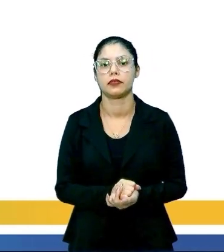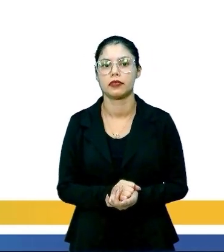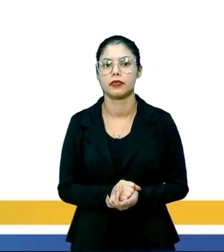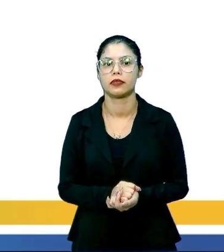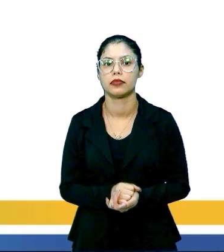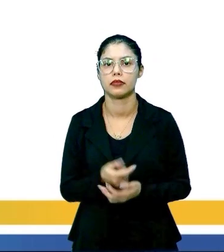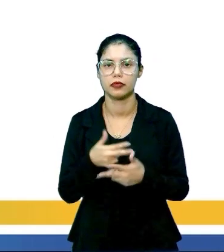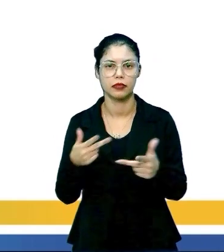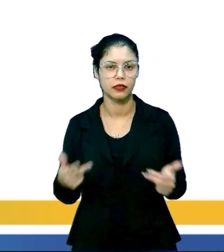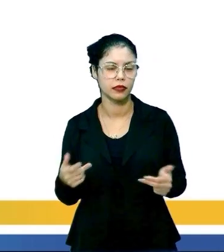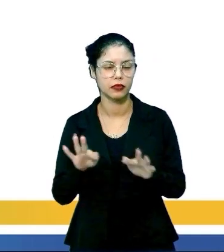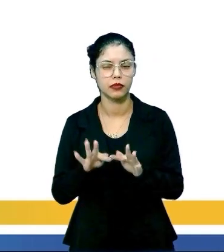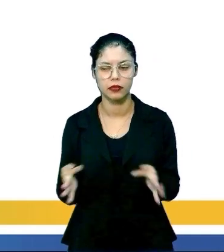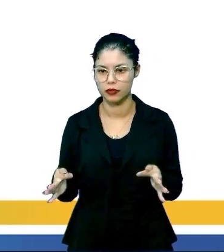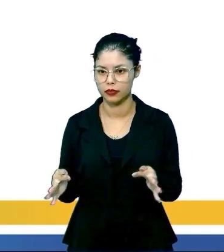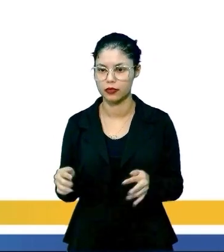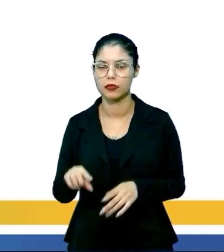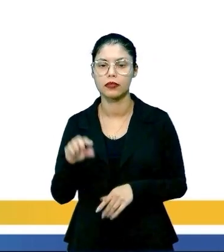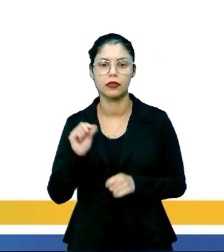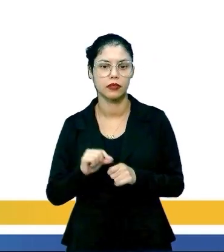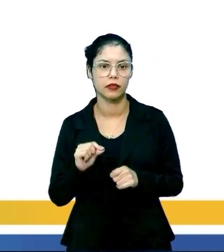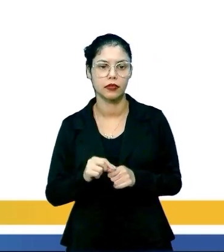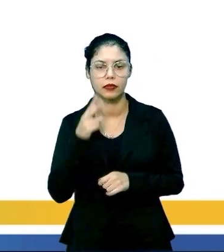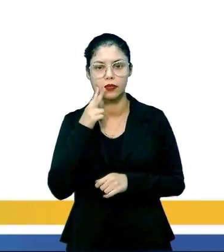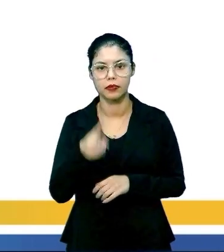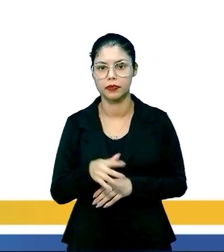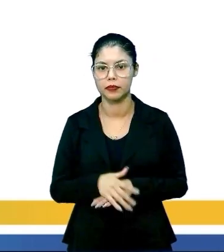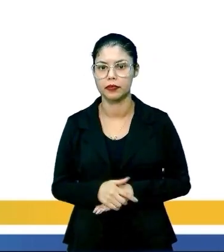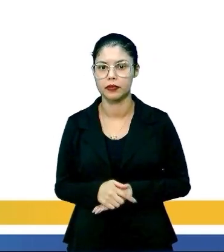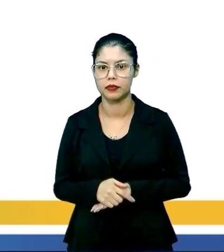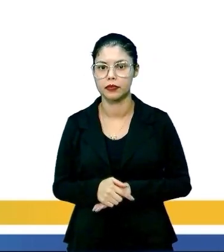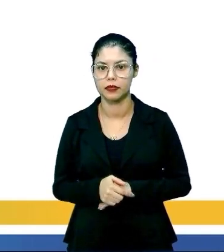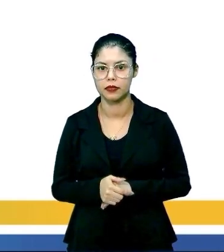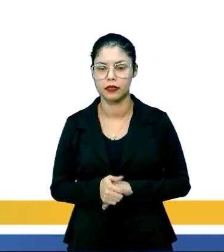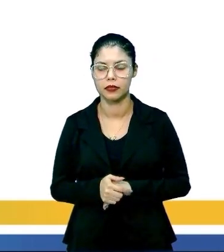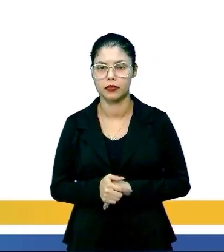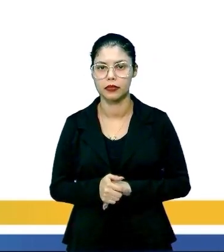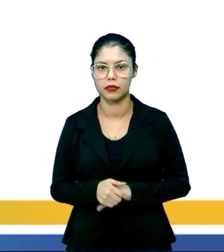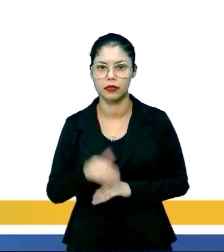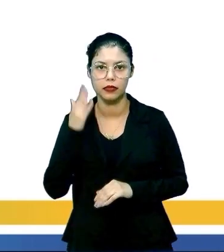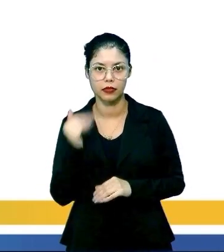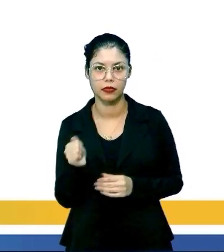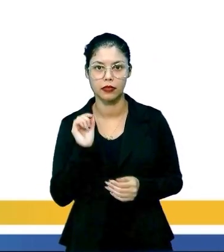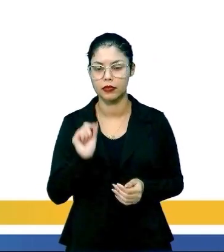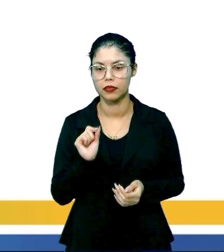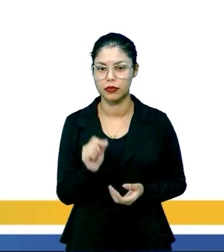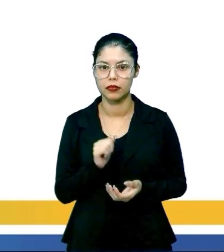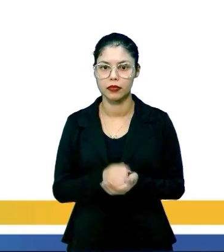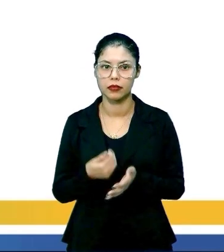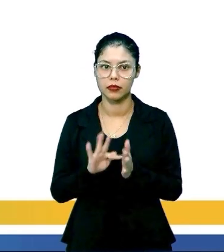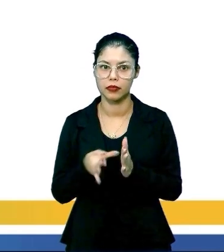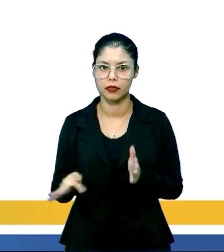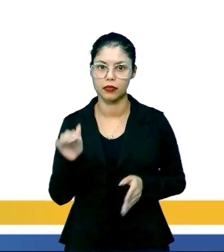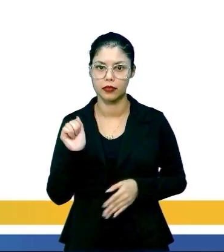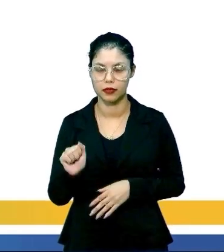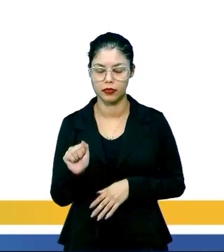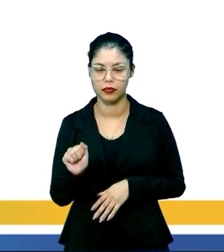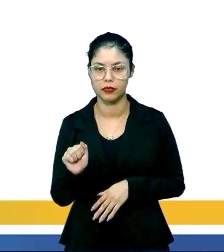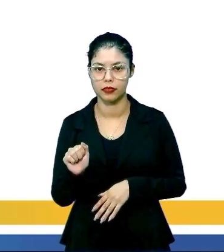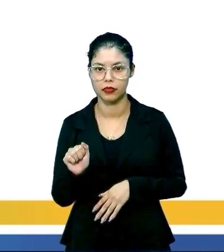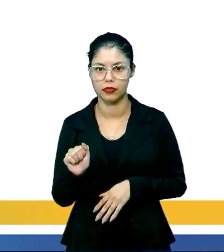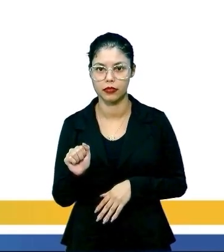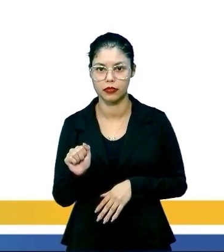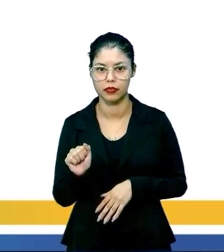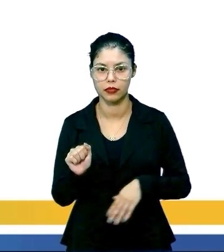né? São coisas simples e fáceis de se ver, tá? Então, sabemos aí, olha, que a função A,